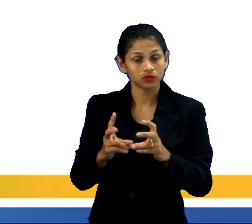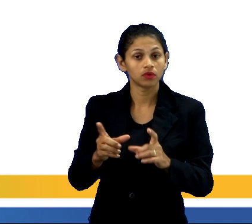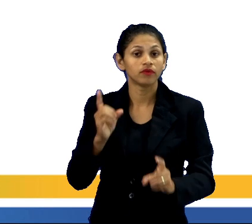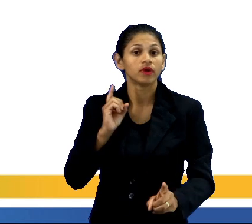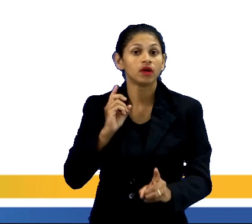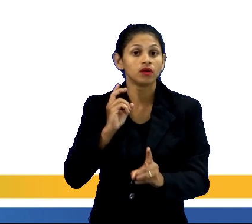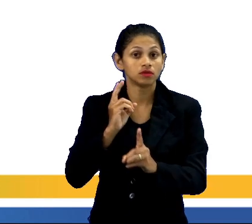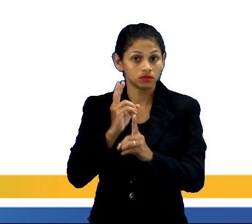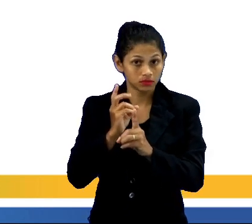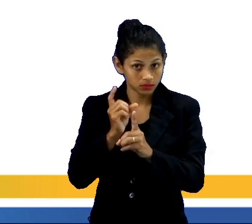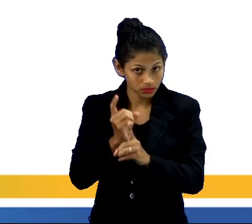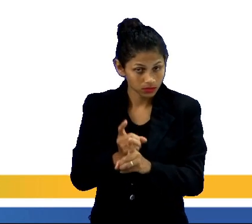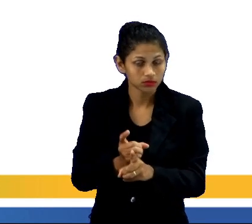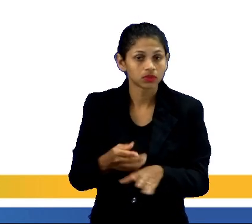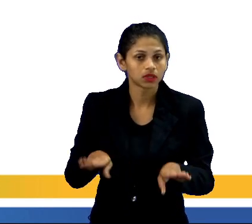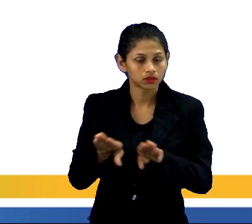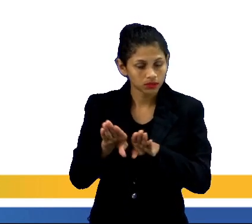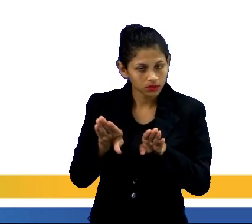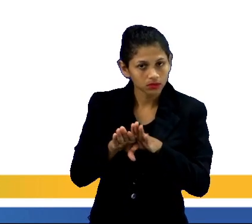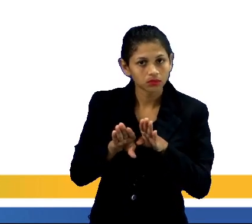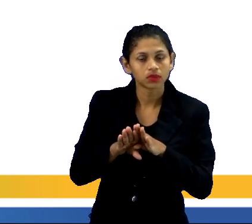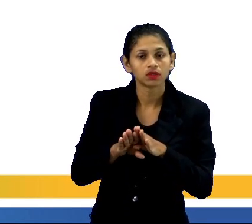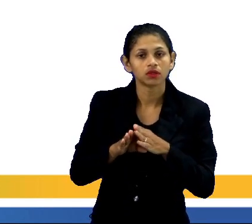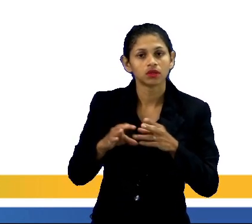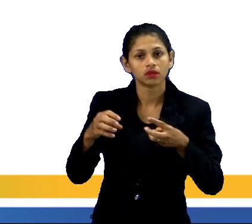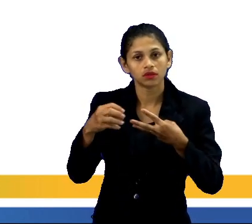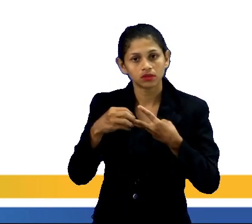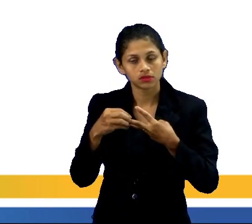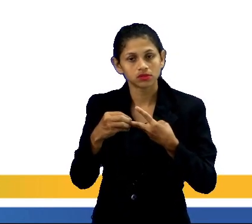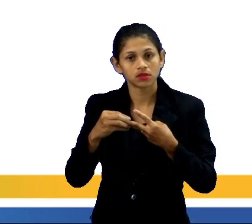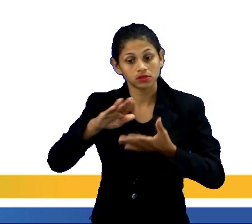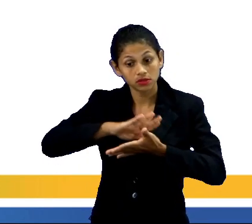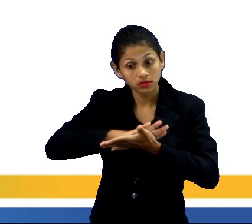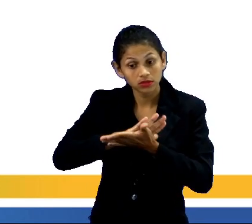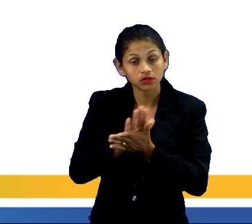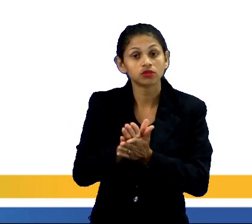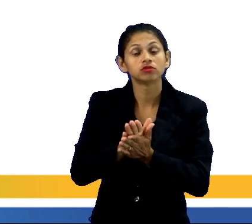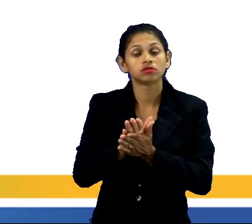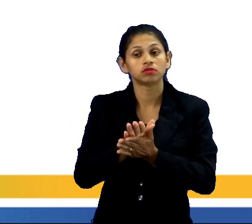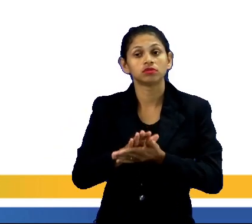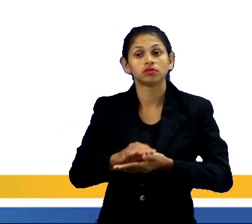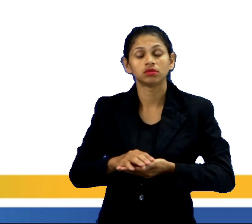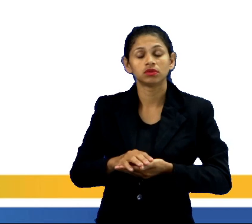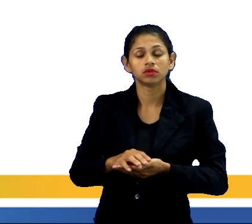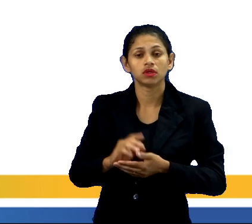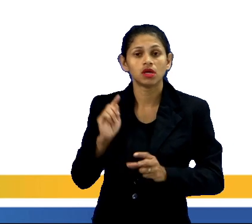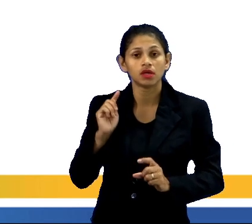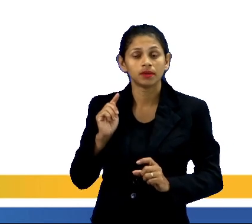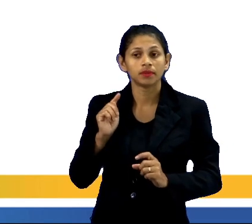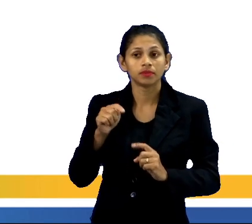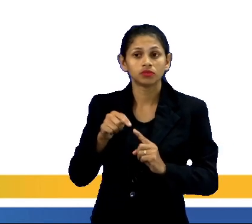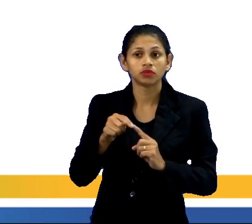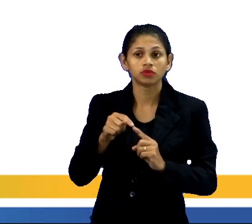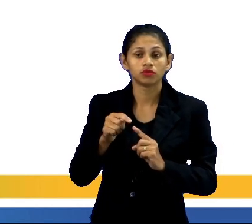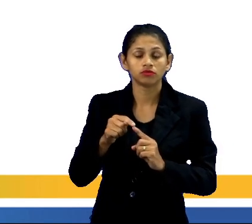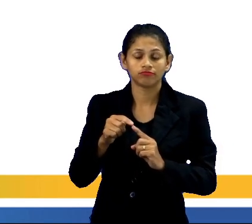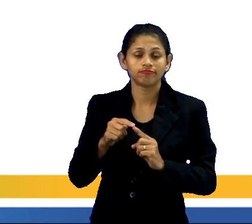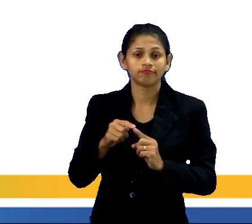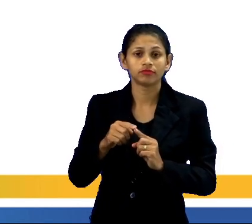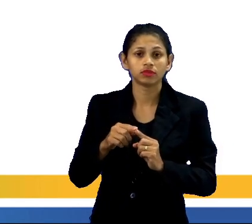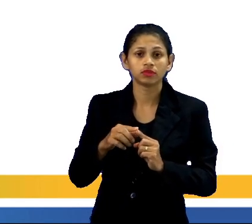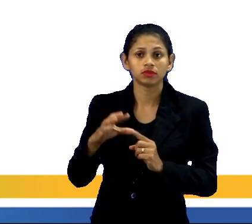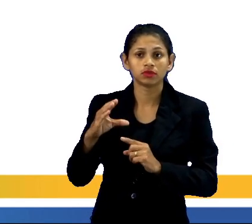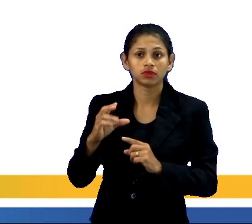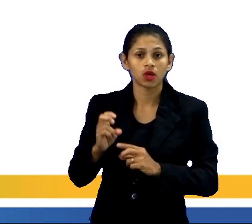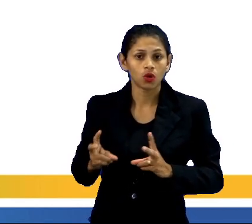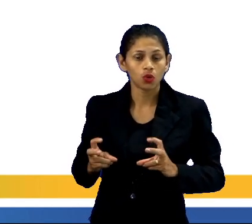e destruí-las como se fosse um alvo. Ela é indicada ali para câncer de rim, pulmão, mama e pele, né? Então